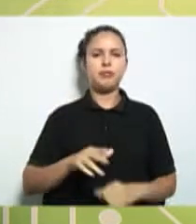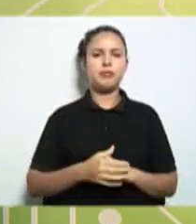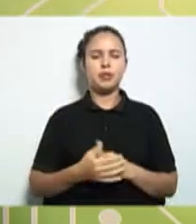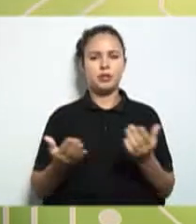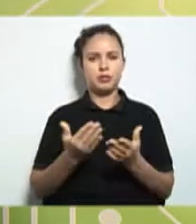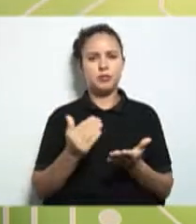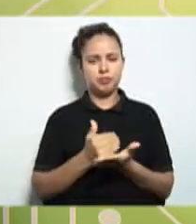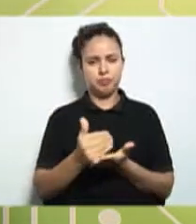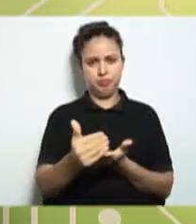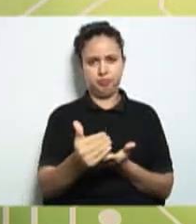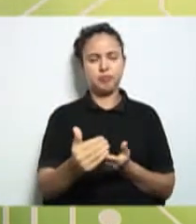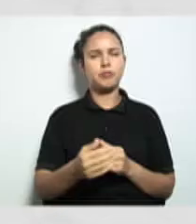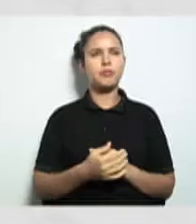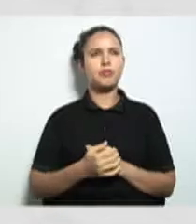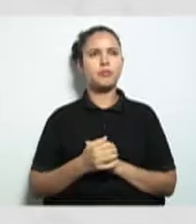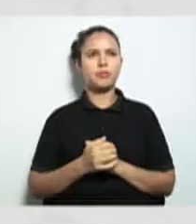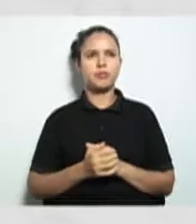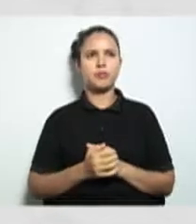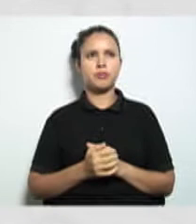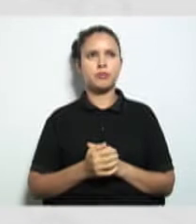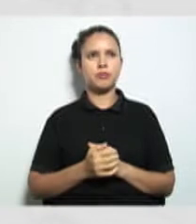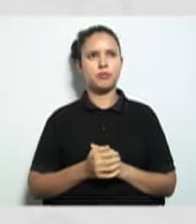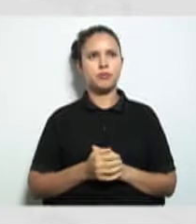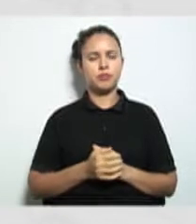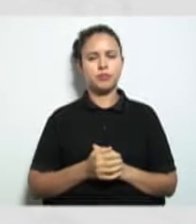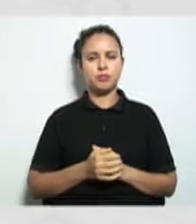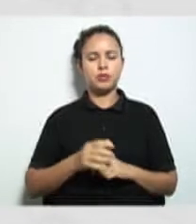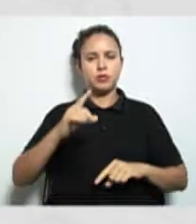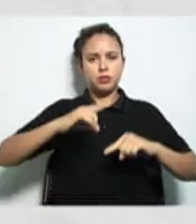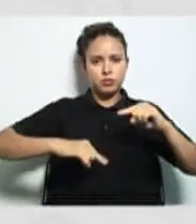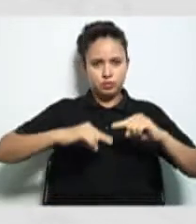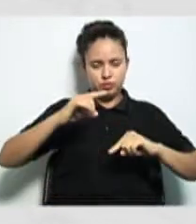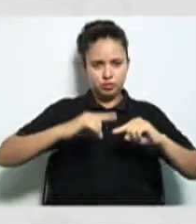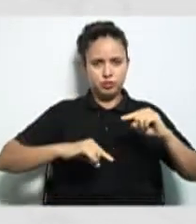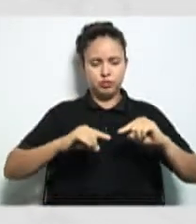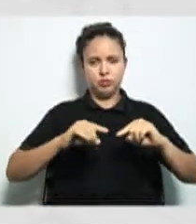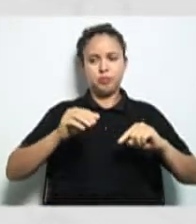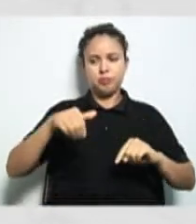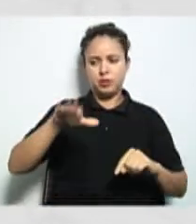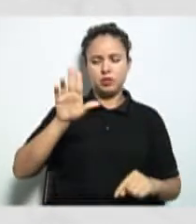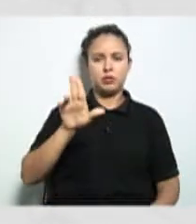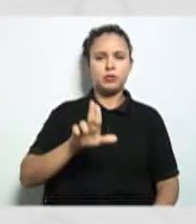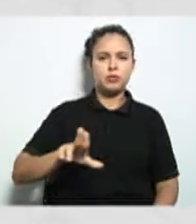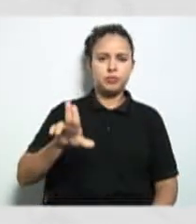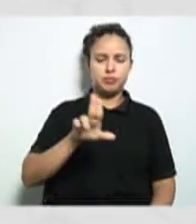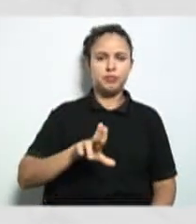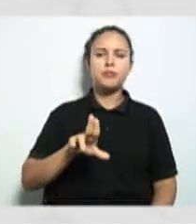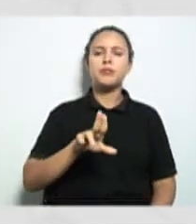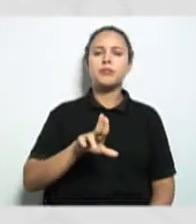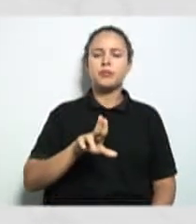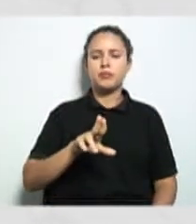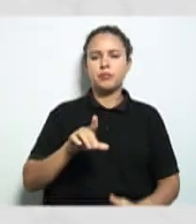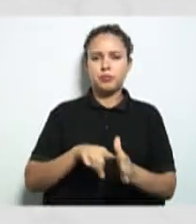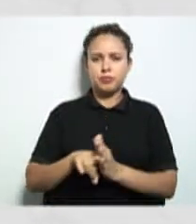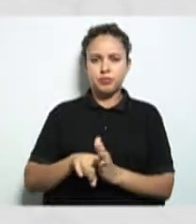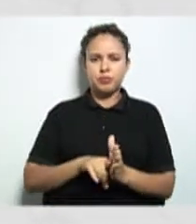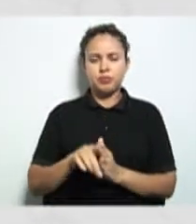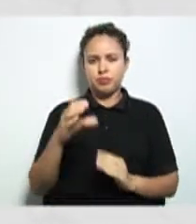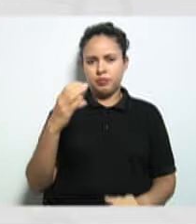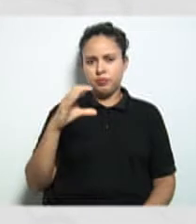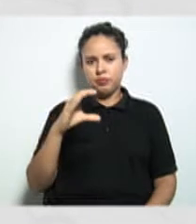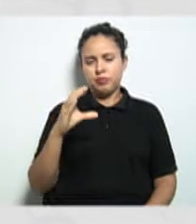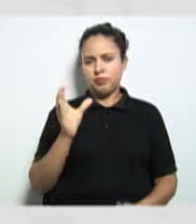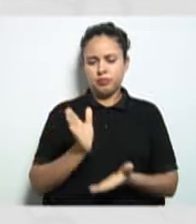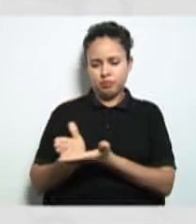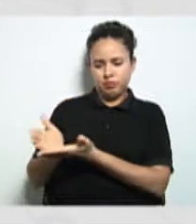esses instrumentos. Vamos lá. Os instrumentos mais utilizados na pesquisa científica para a coleta de dados,